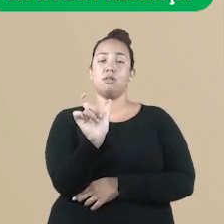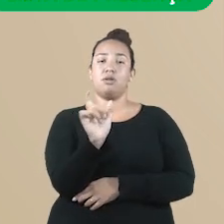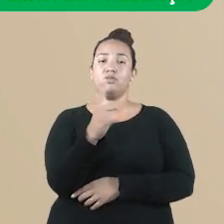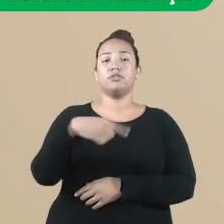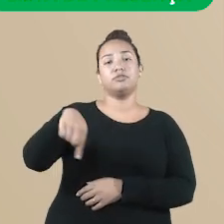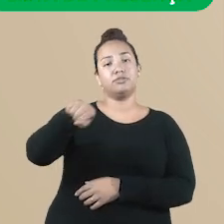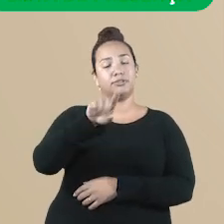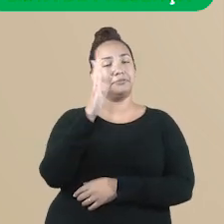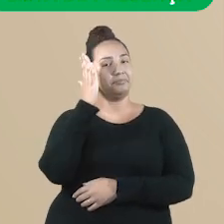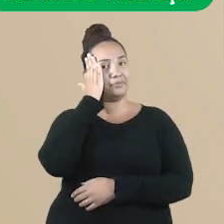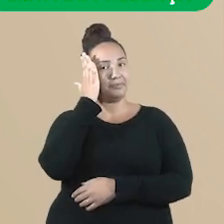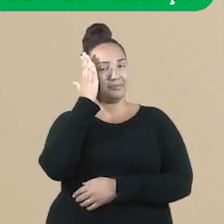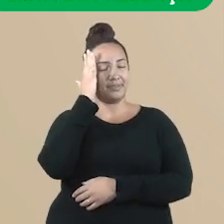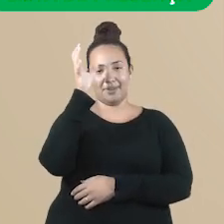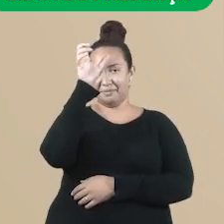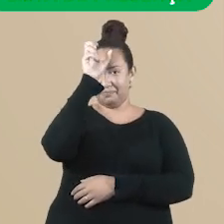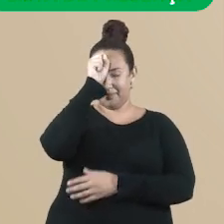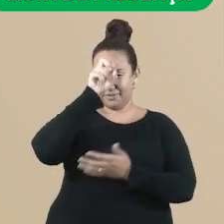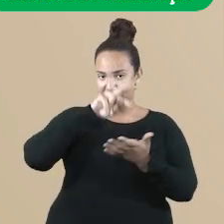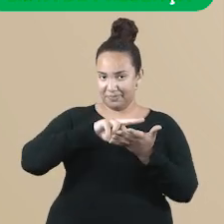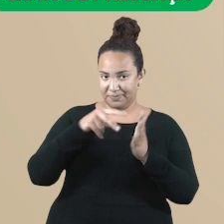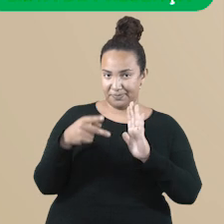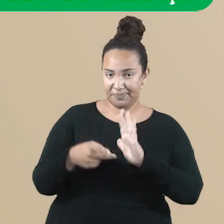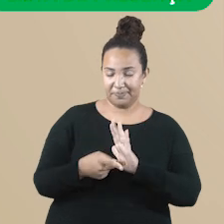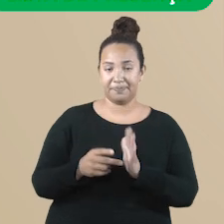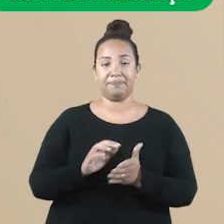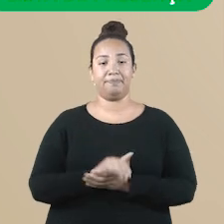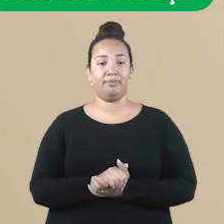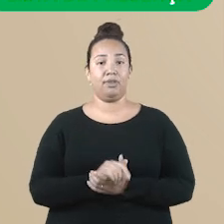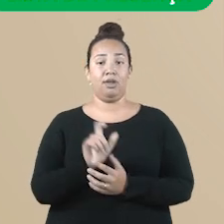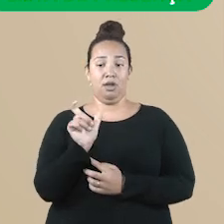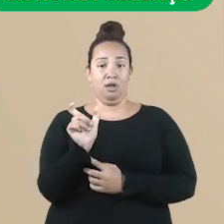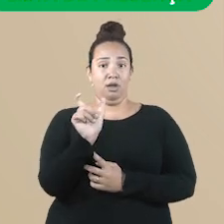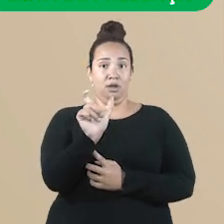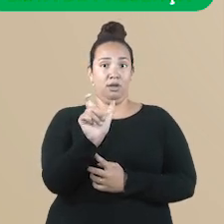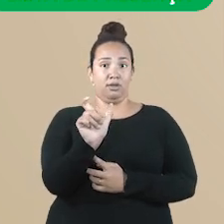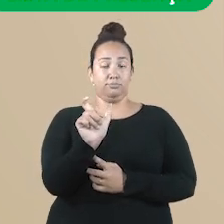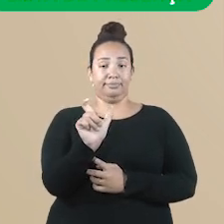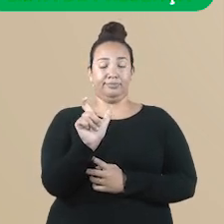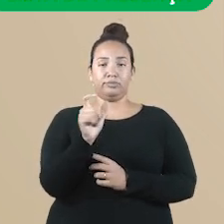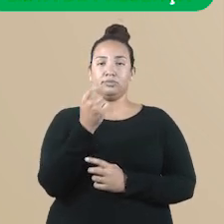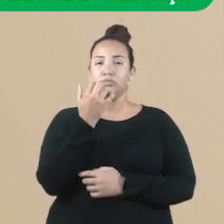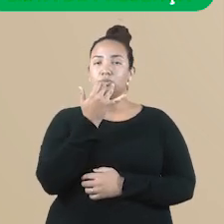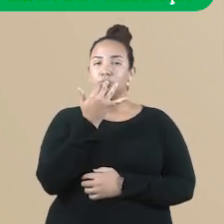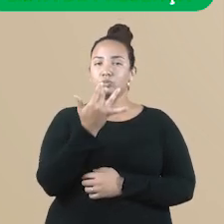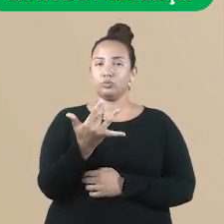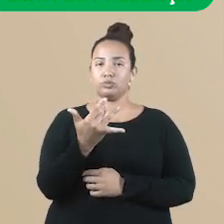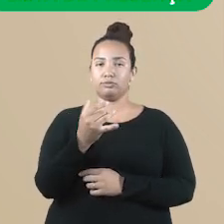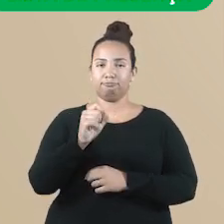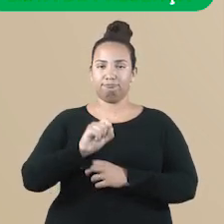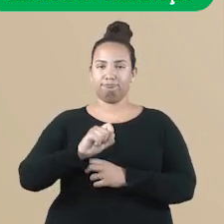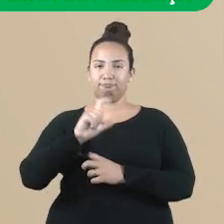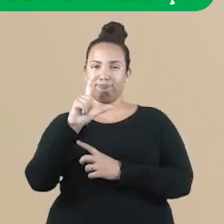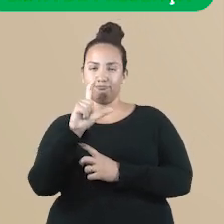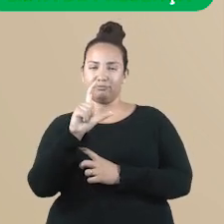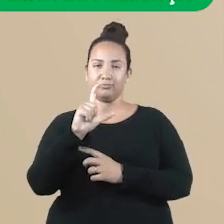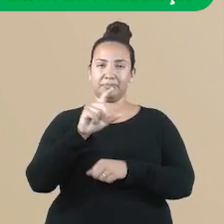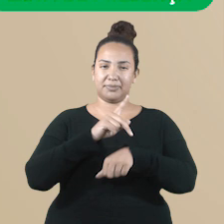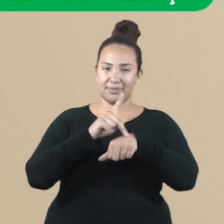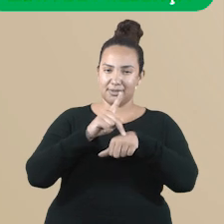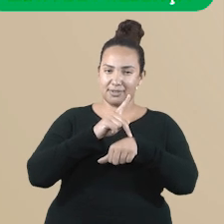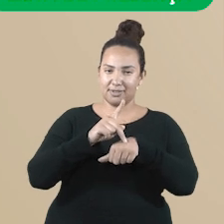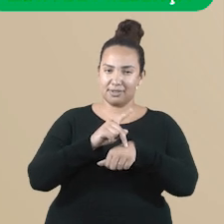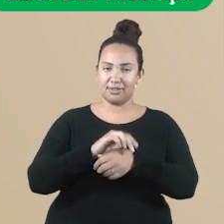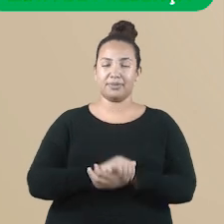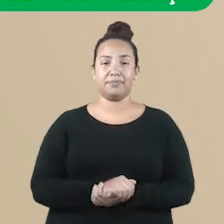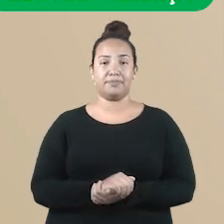é a palavra que você vai conhecer os significados. Geralmente, ela apresenta um destaque em relação às